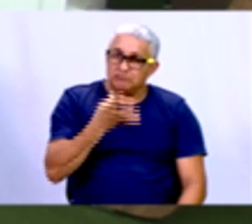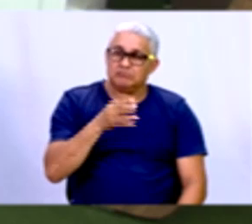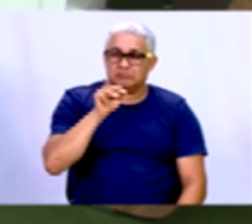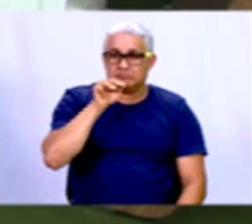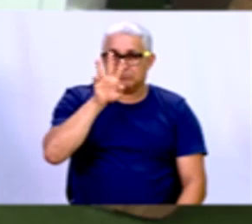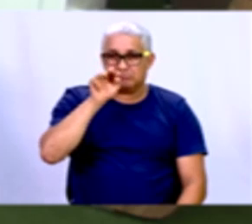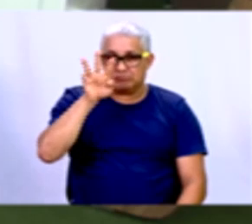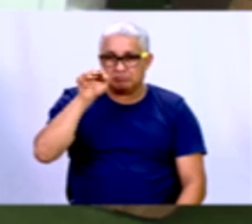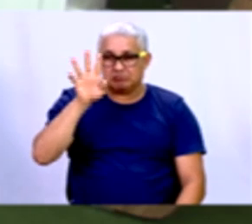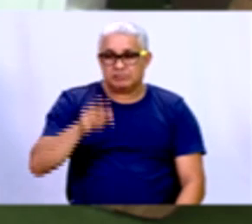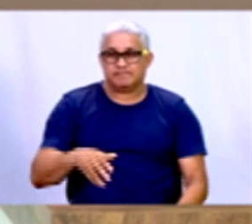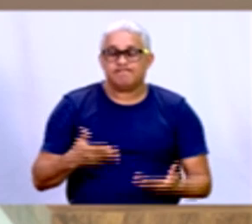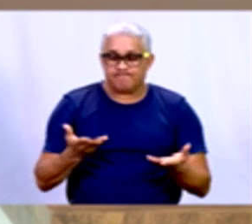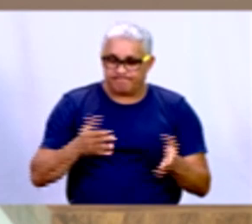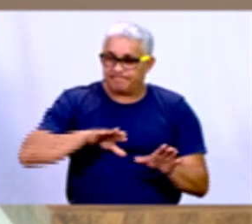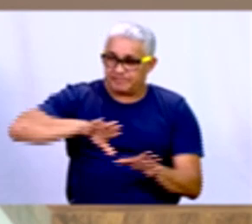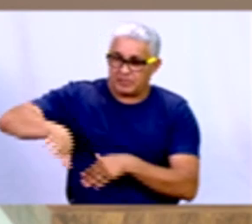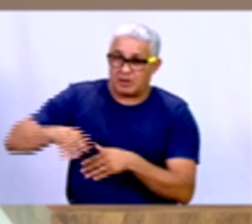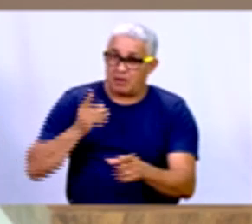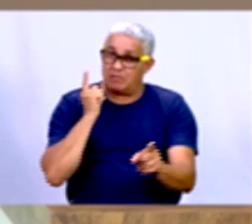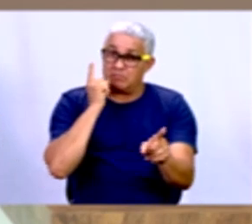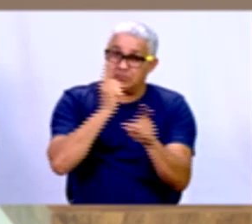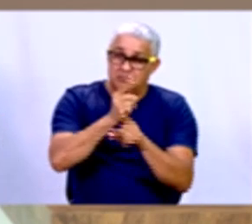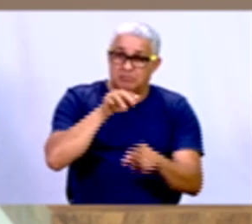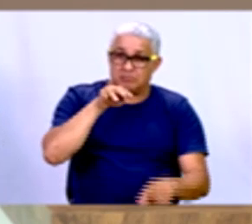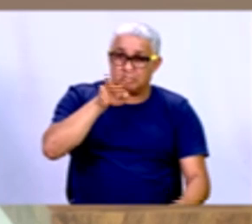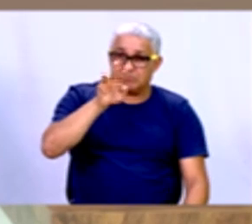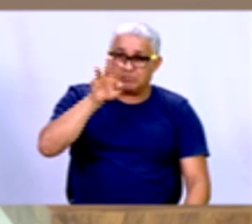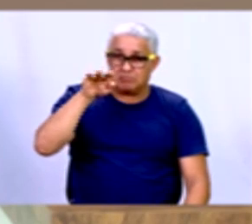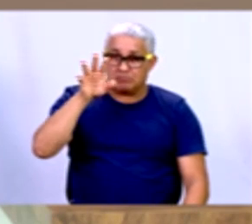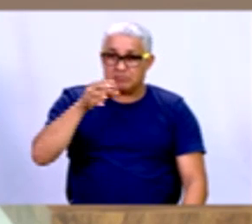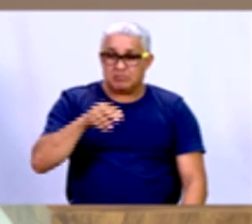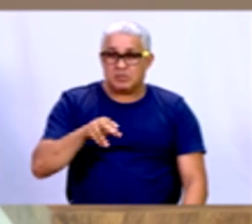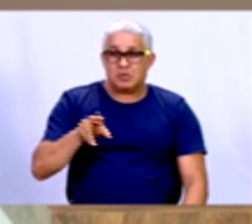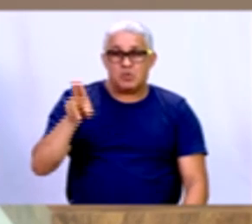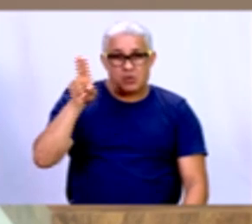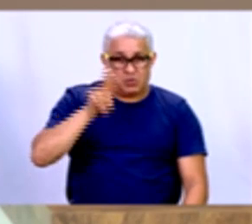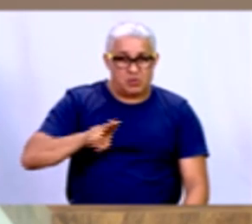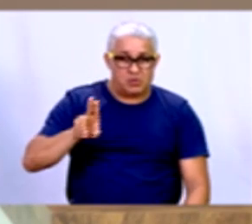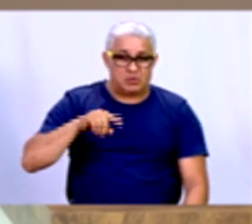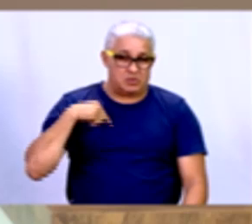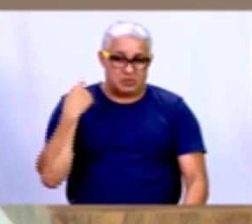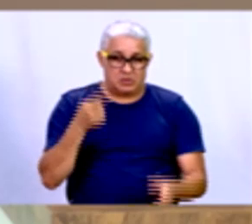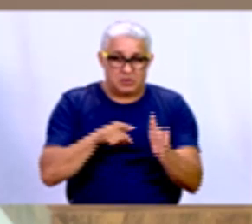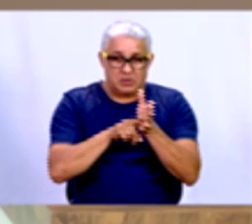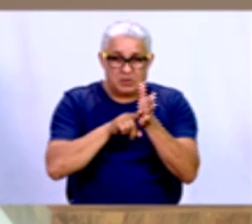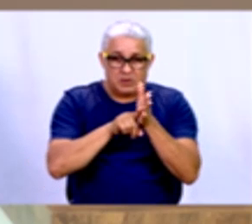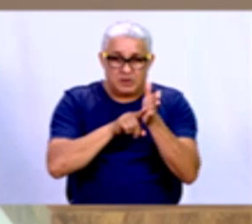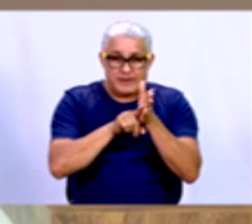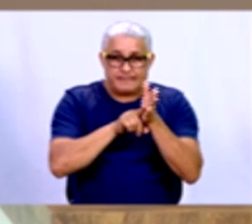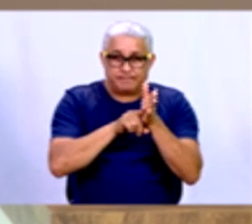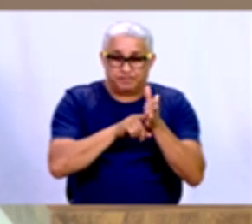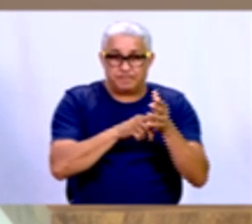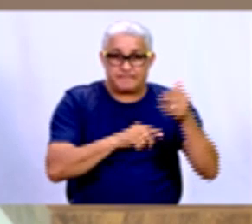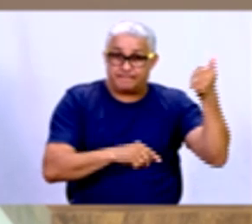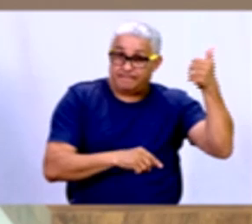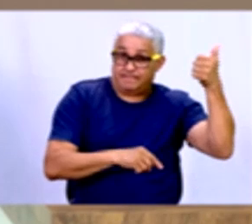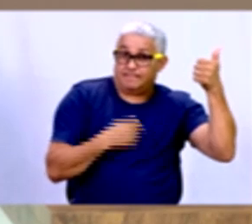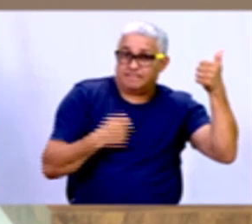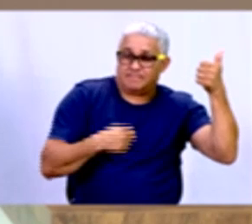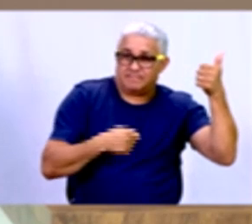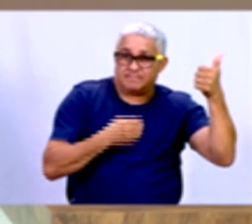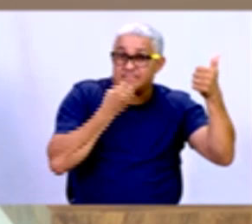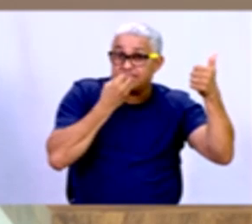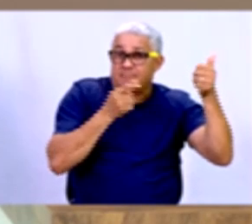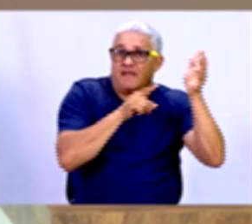destacar? Então, para a gente encontrar sites que serão úteis para a nossa pesquisa, primeiramente a gente deve fazer uma